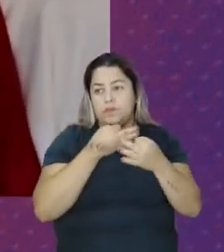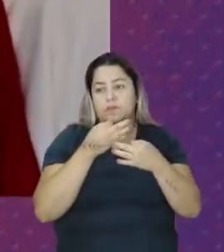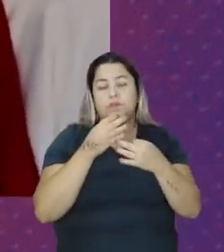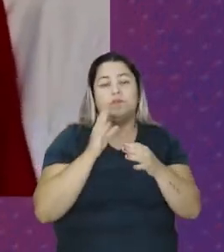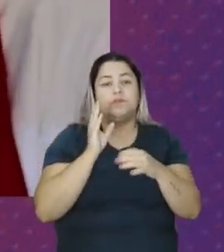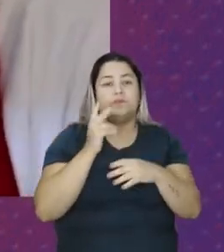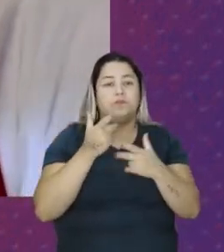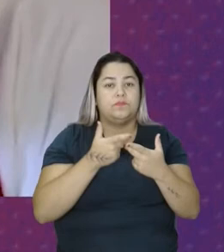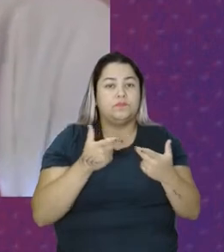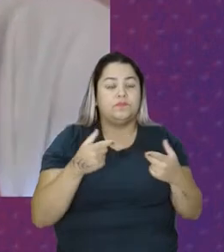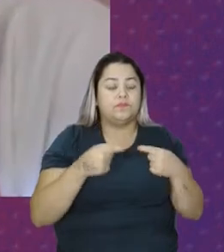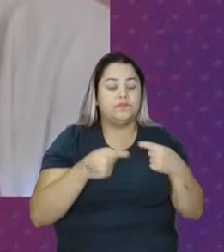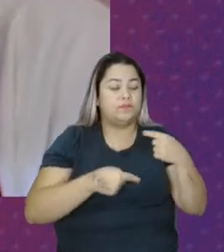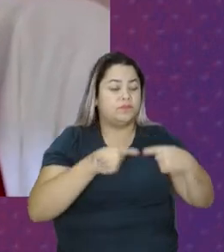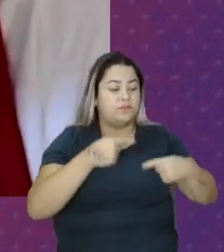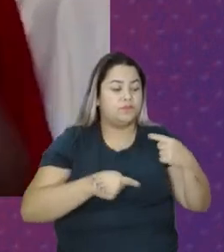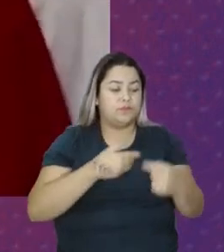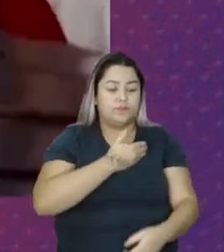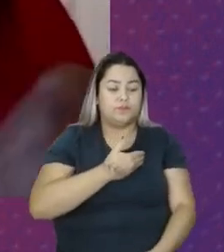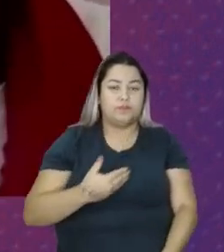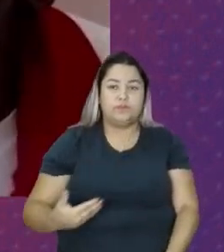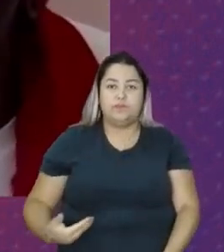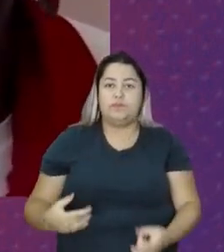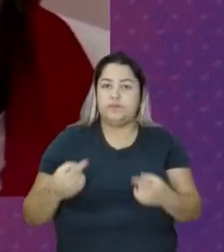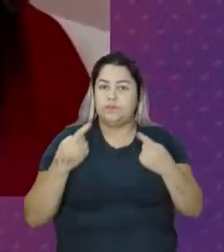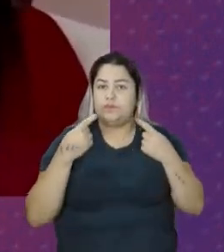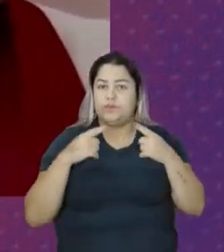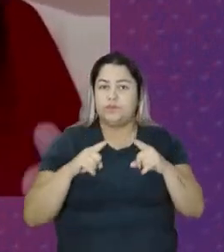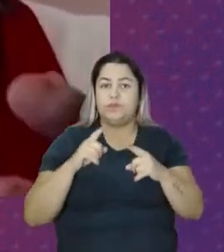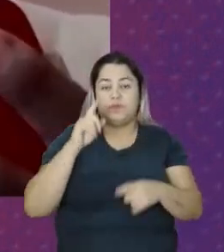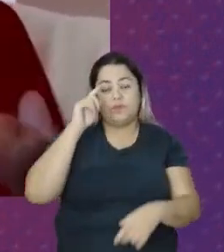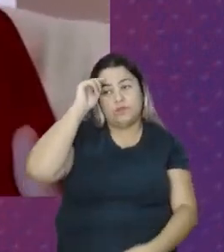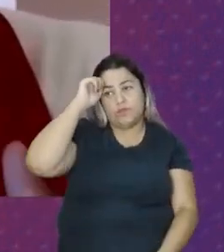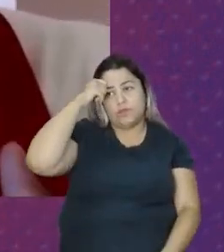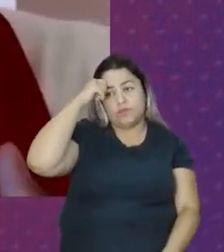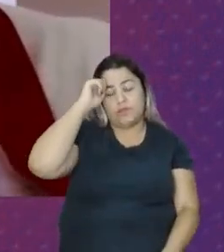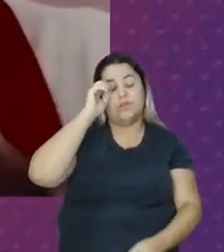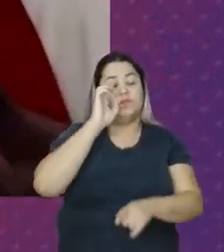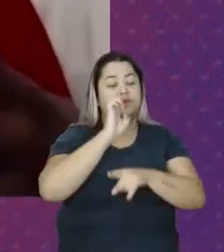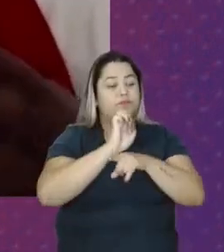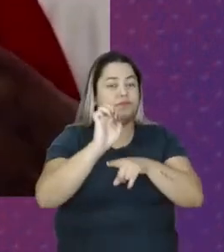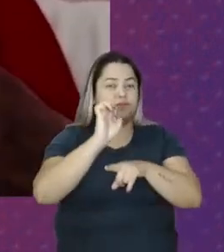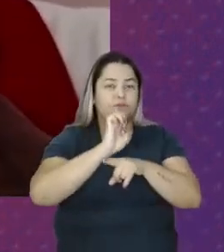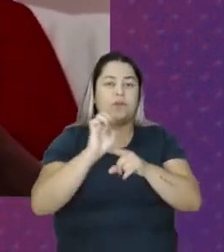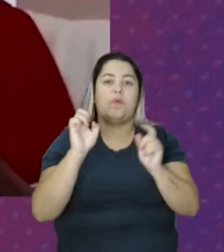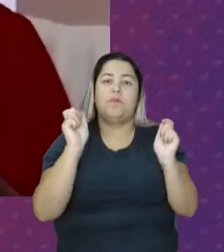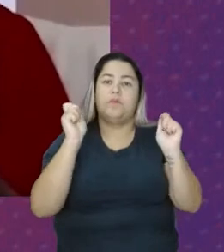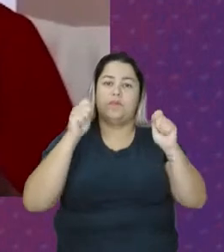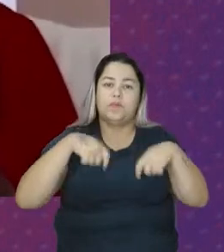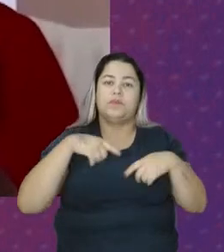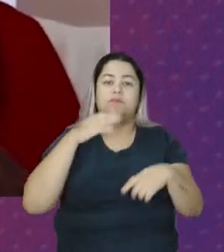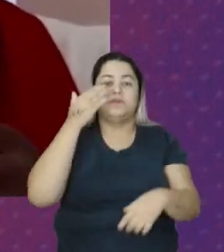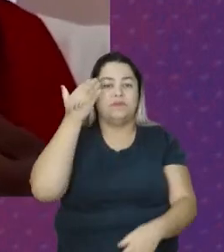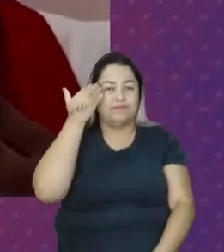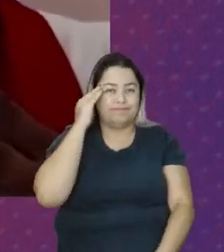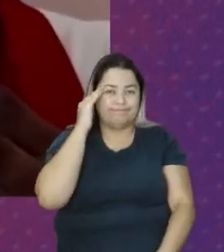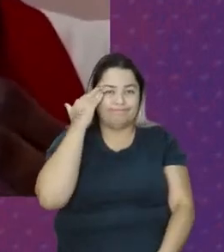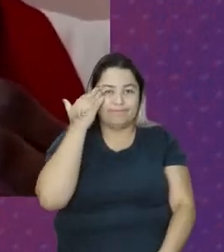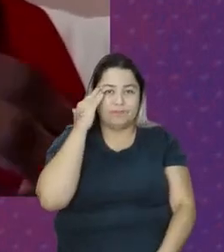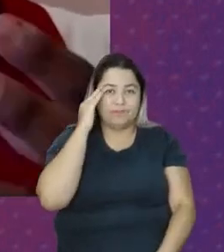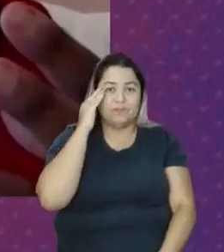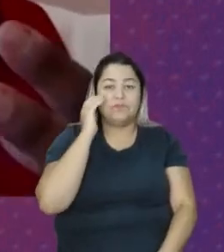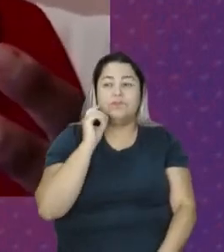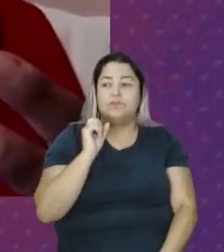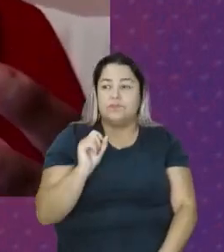eficácias de políticas públicas para combater o racismo. O Estado ele precisa compreender que